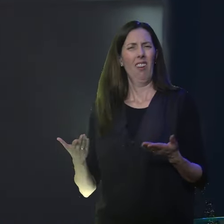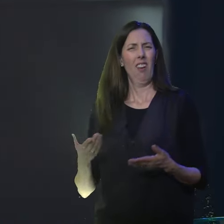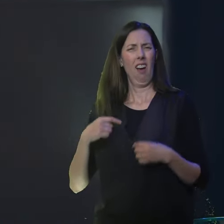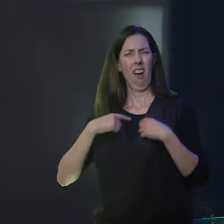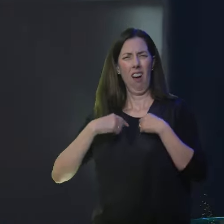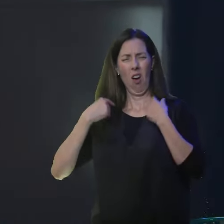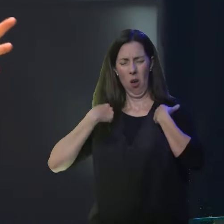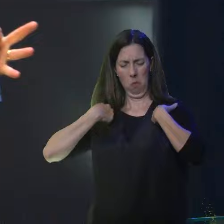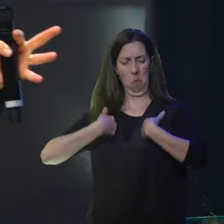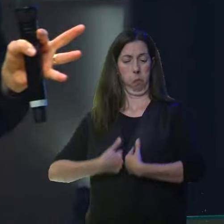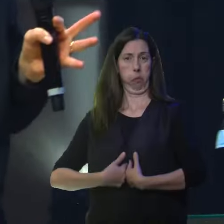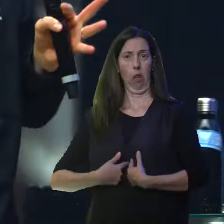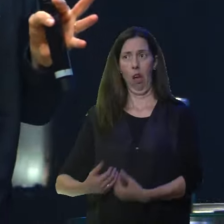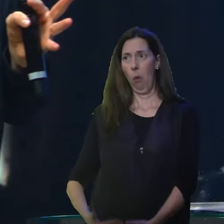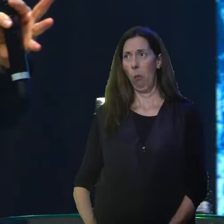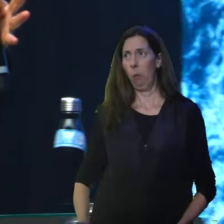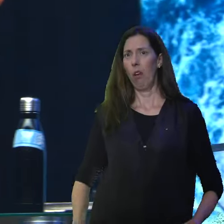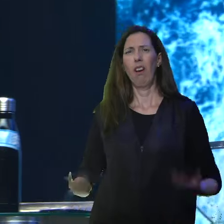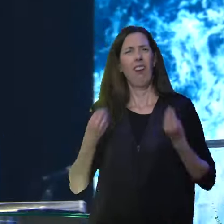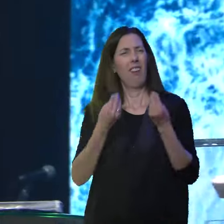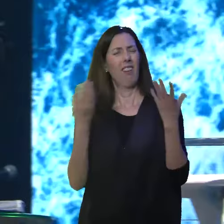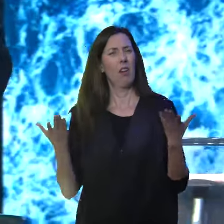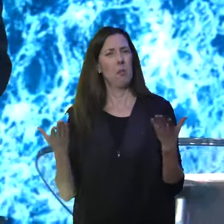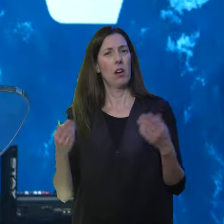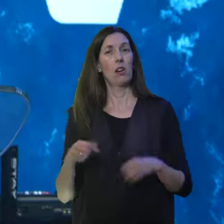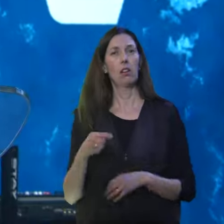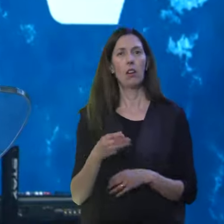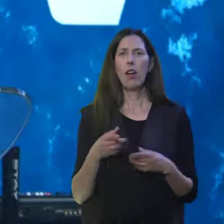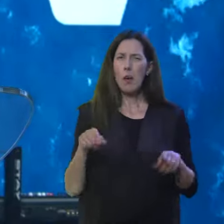Você está entrando no lugar para consumir ou na Babilônia?